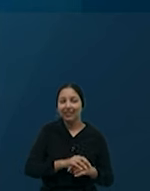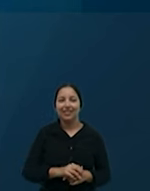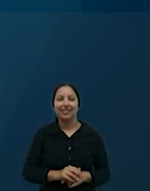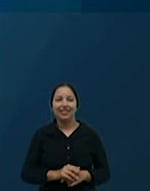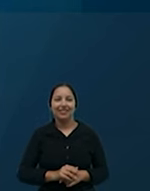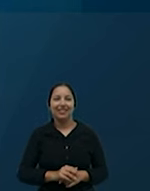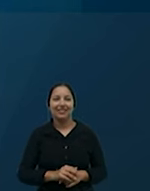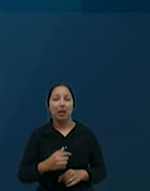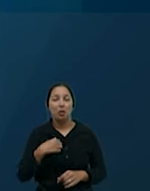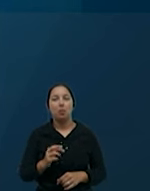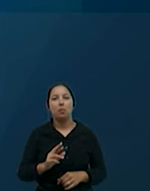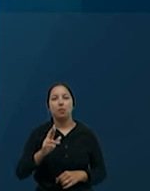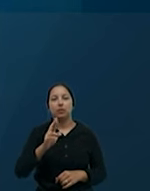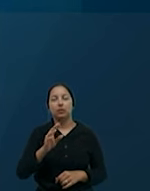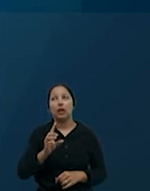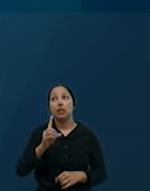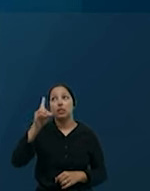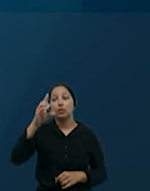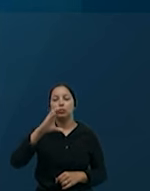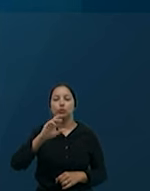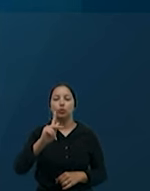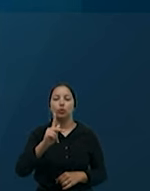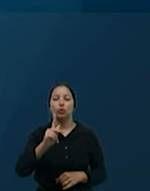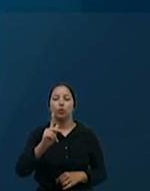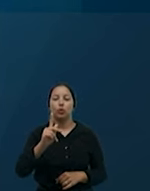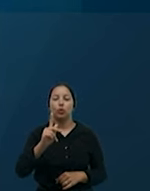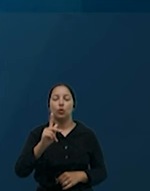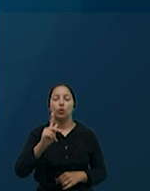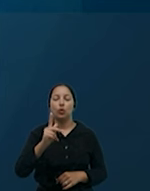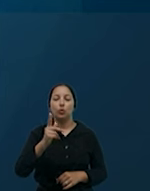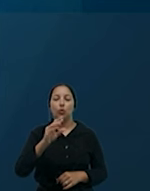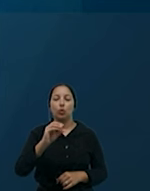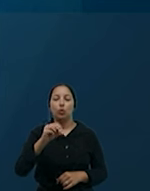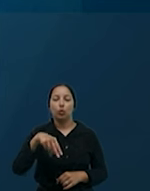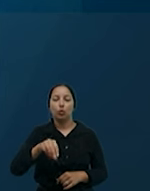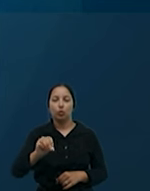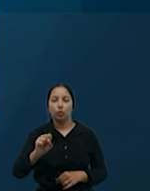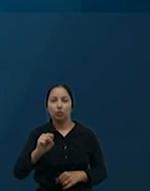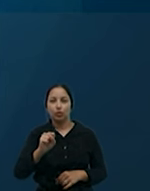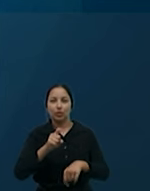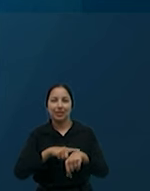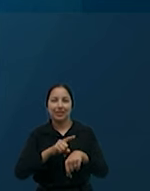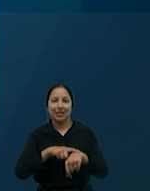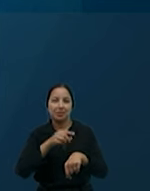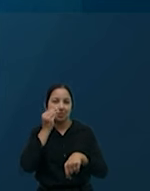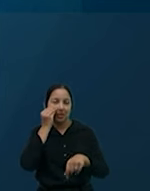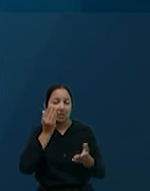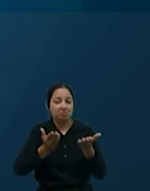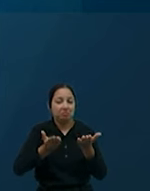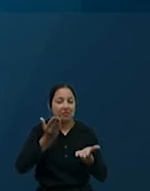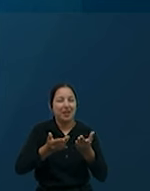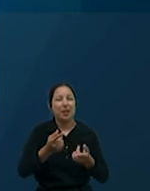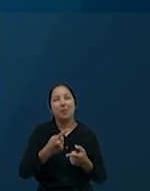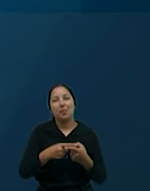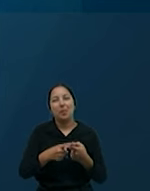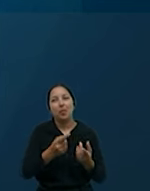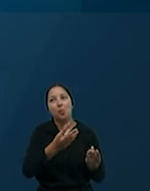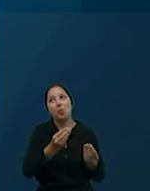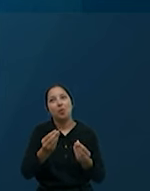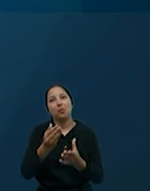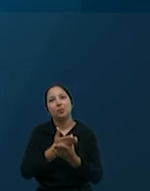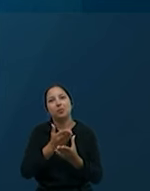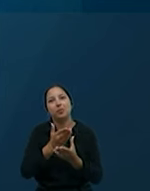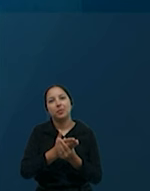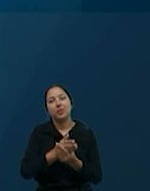isso? Porque estou aqui tentando administrar o tempo dessa sessão, porque é muita coisa para fazer em pouco tempo. Perfeito. Agradeço de antemão